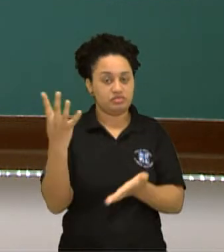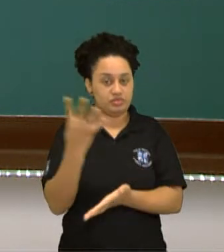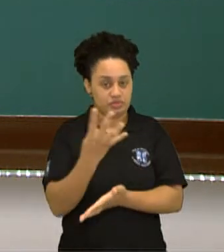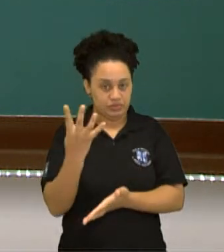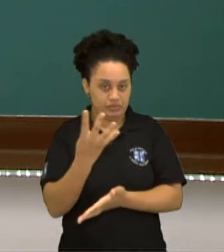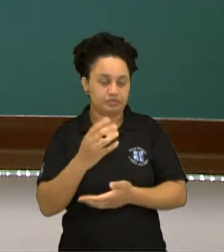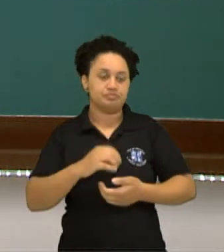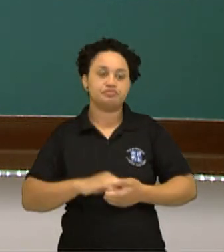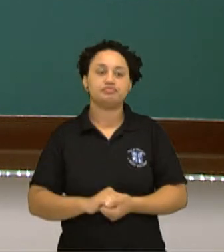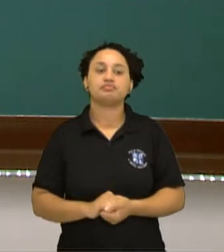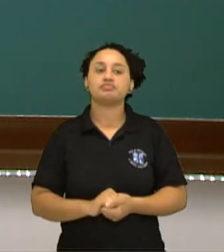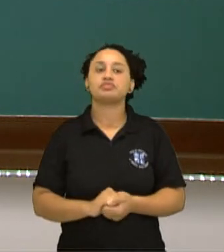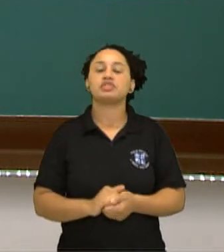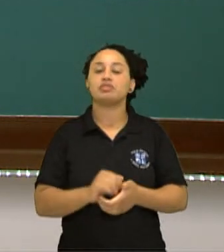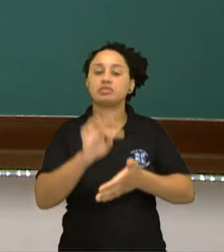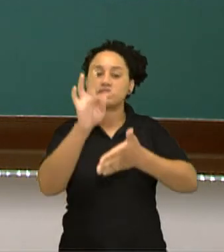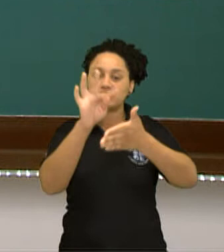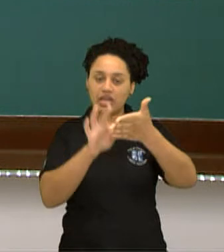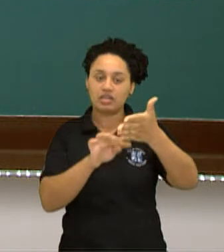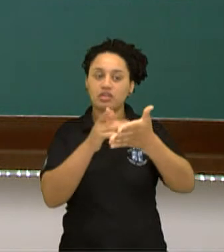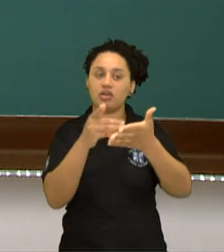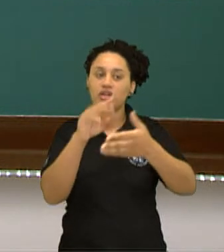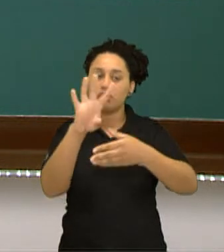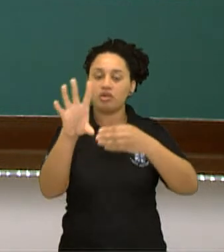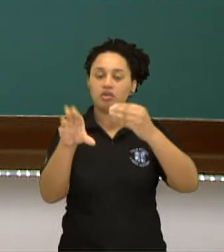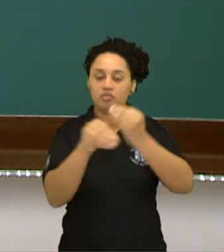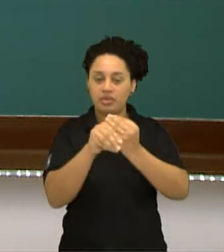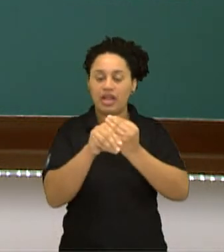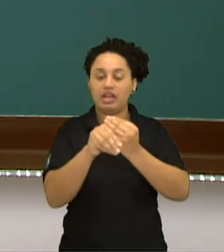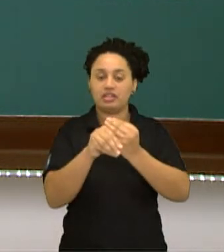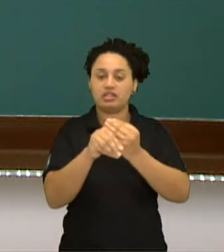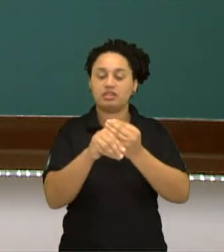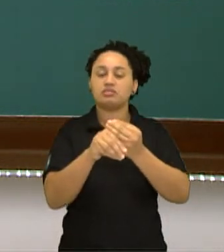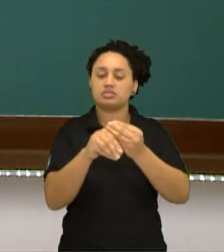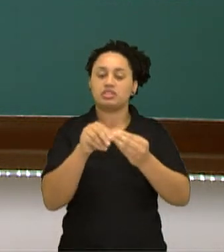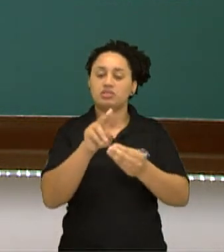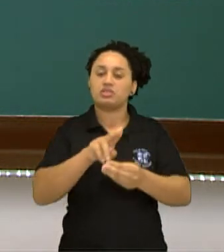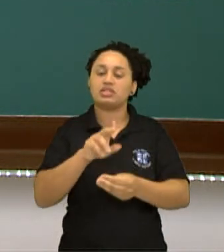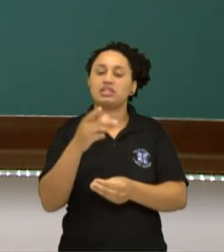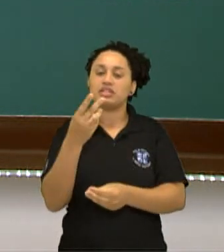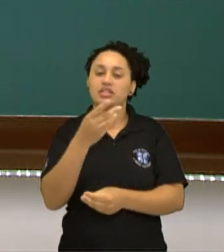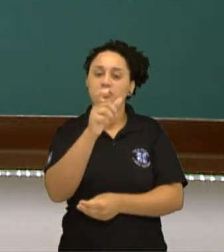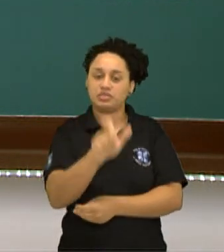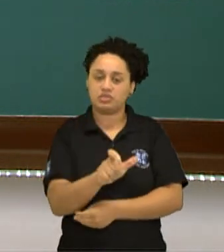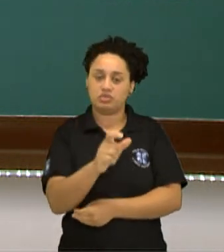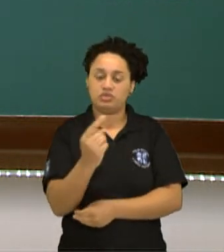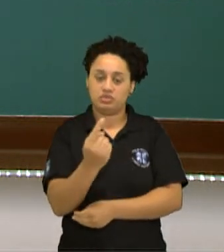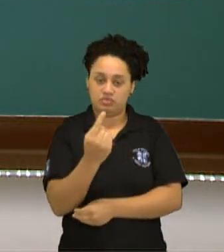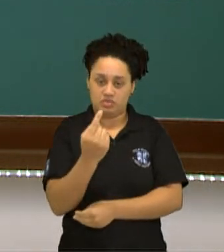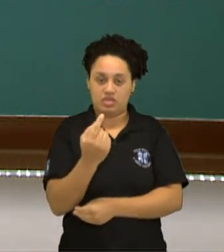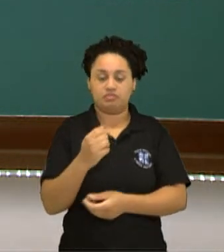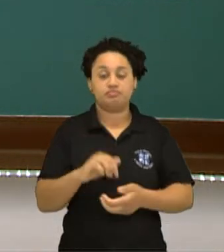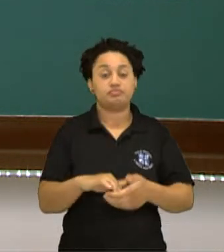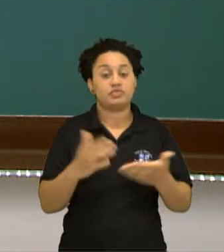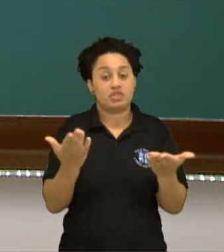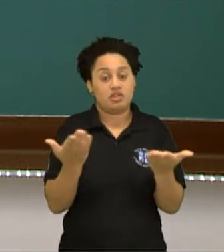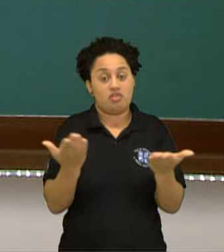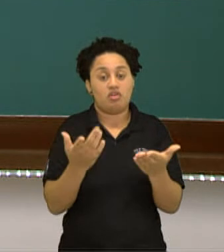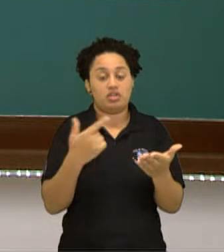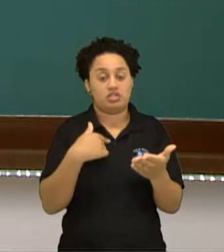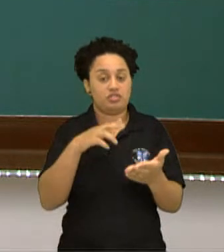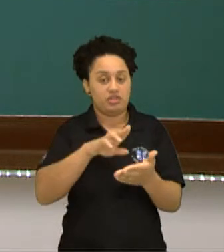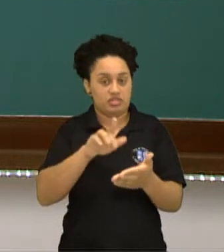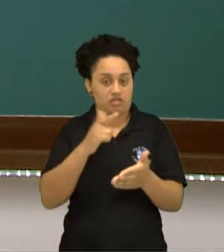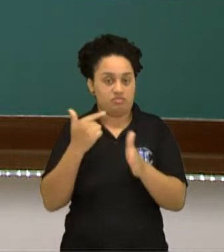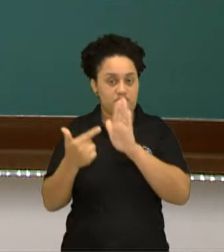4. Completa o texto com os possessivos de terceira persona del singular. Então, você vai usar